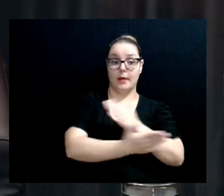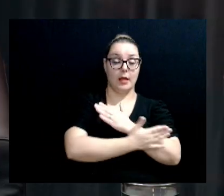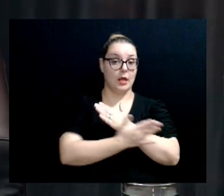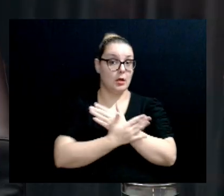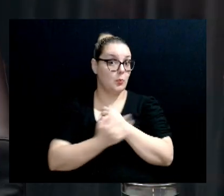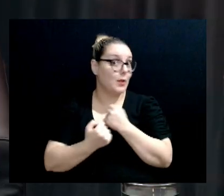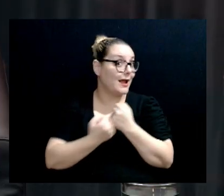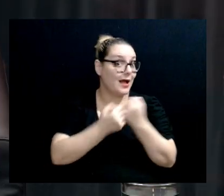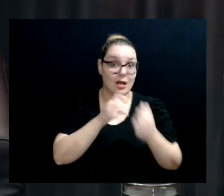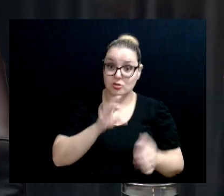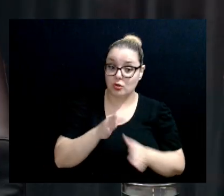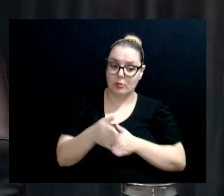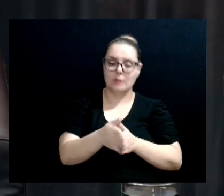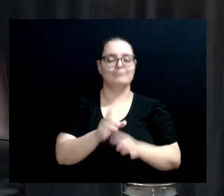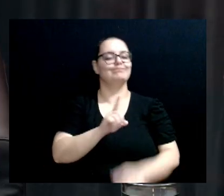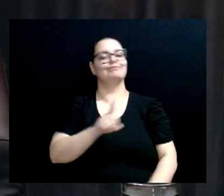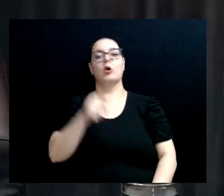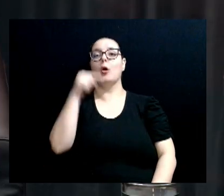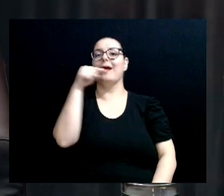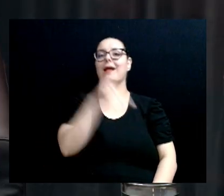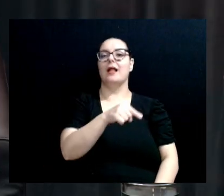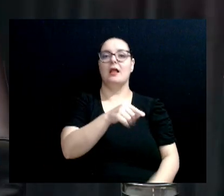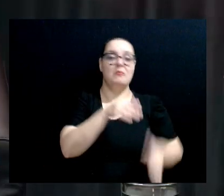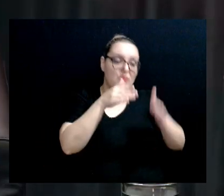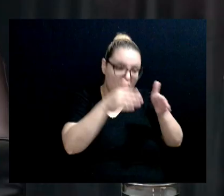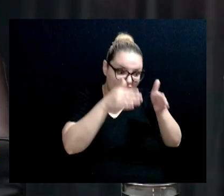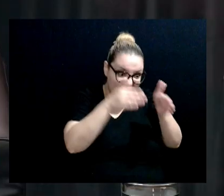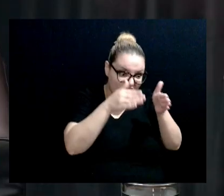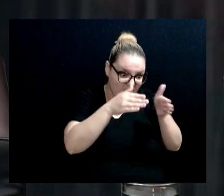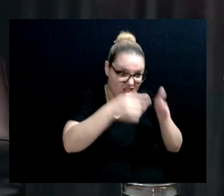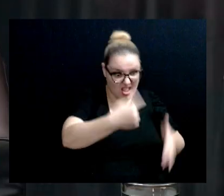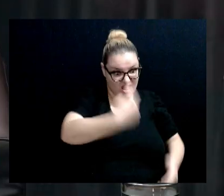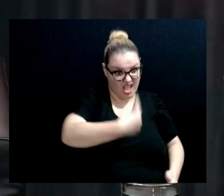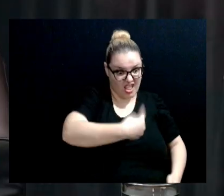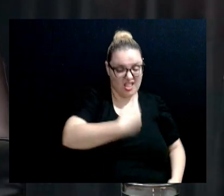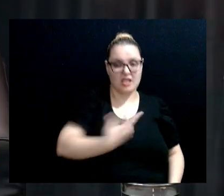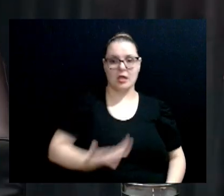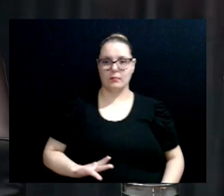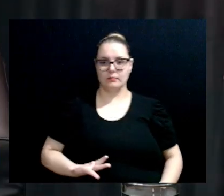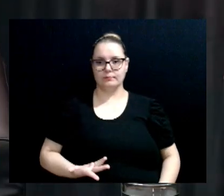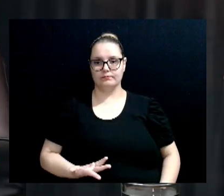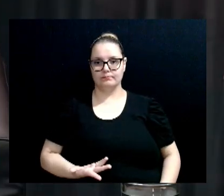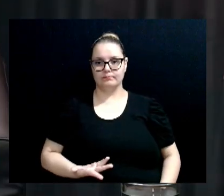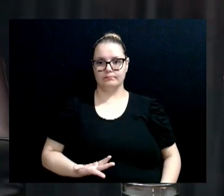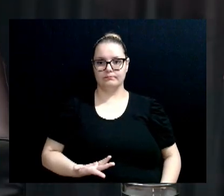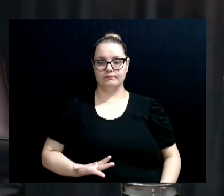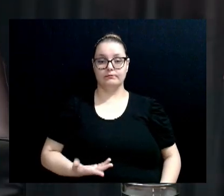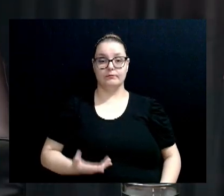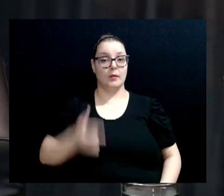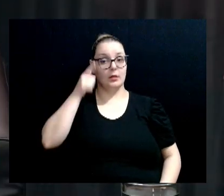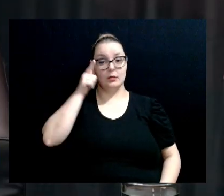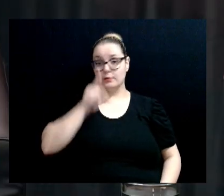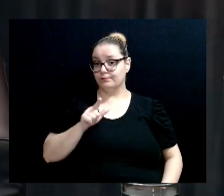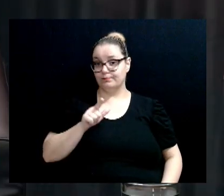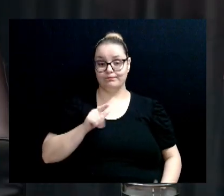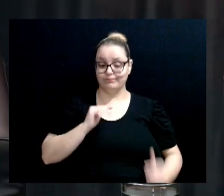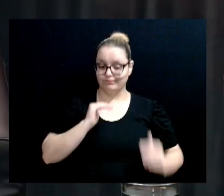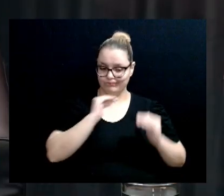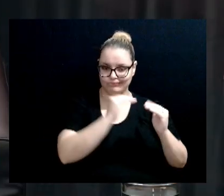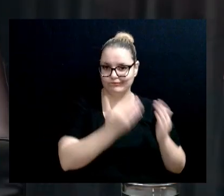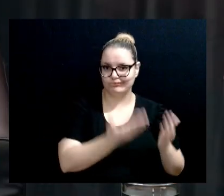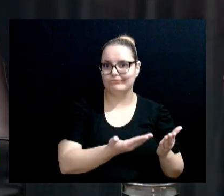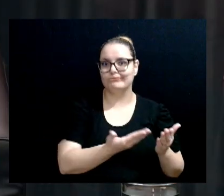guiar, não, ele dita as regras. E quando, de repente, você não atinge aquelas regras, te gera uma ansiedade, te gera